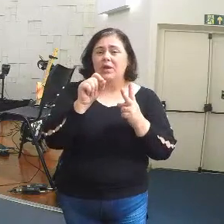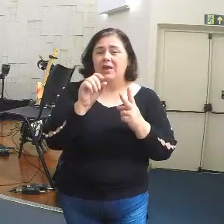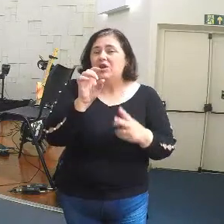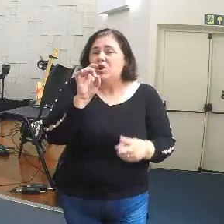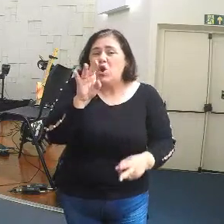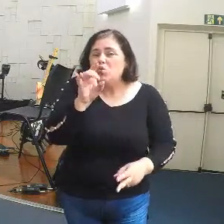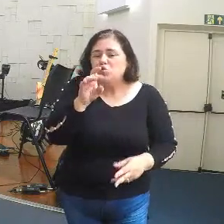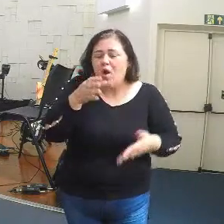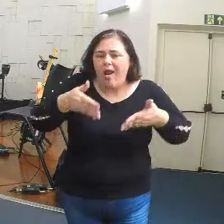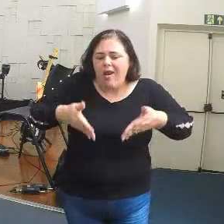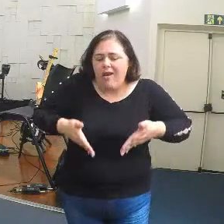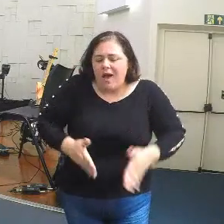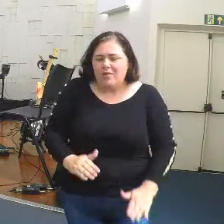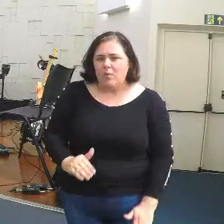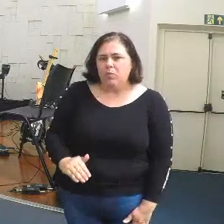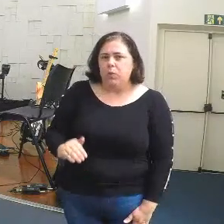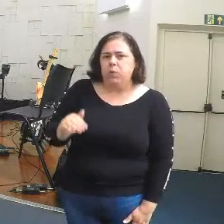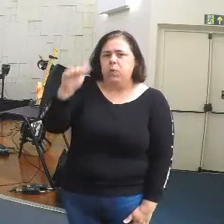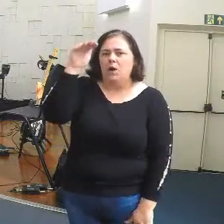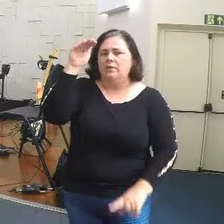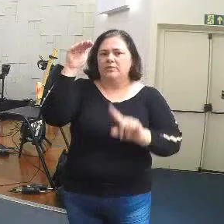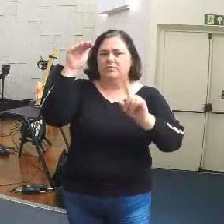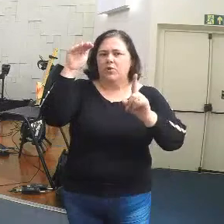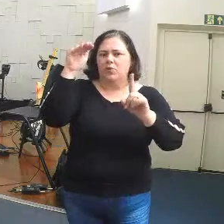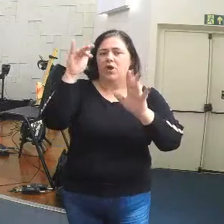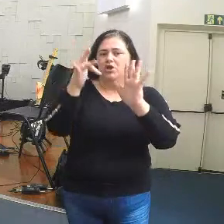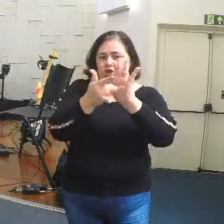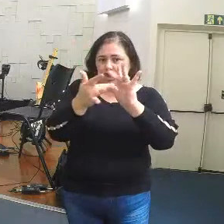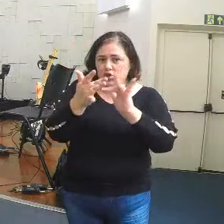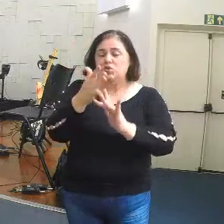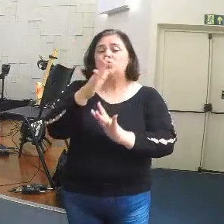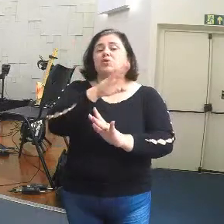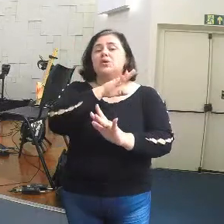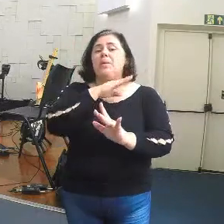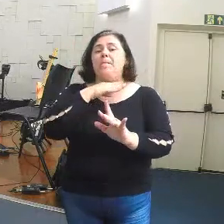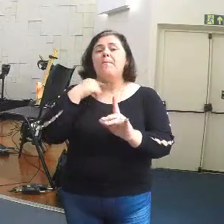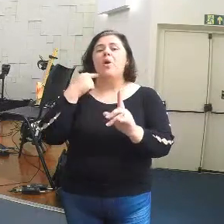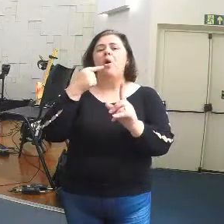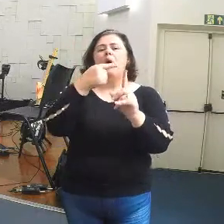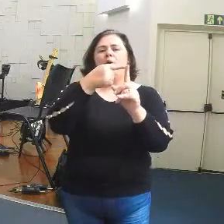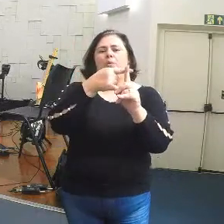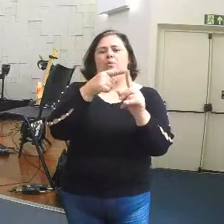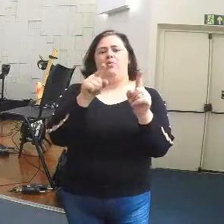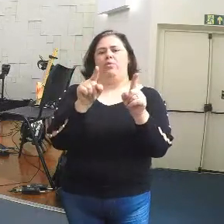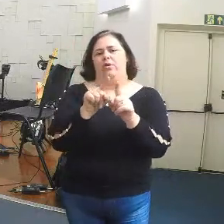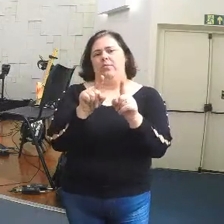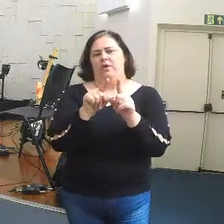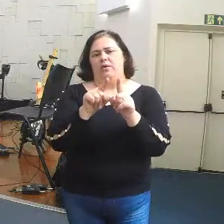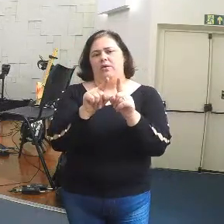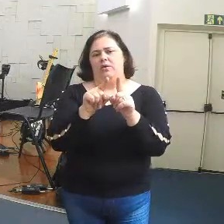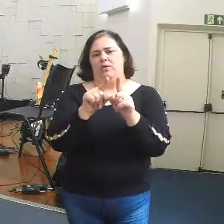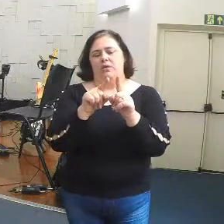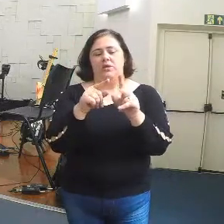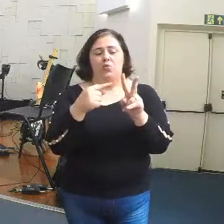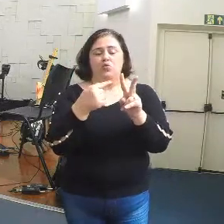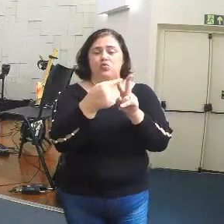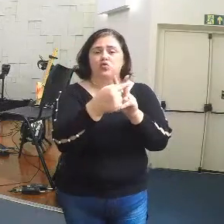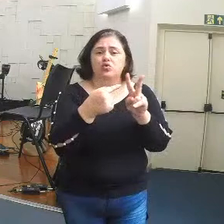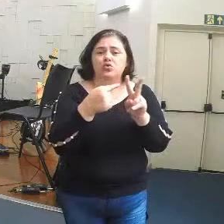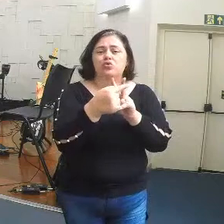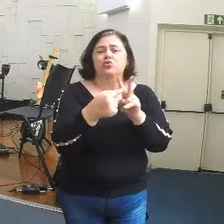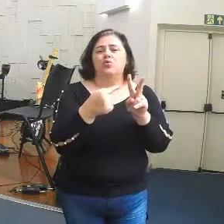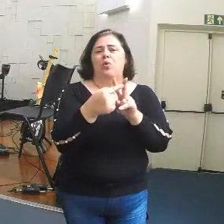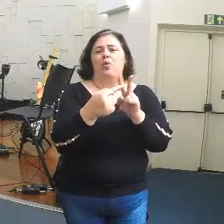encarnou, ele morreu. Ele é a propiciação, ele é o sacrifício que satisfaz